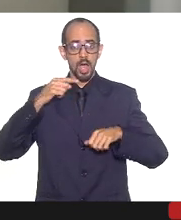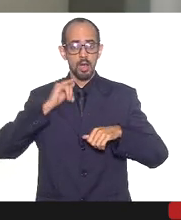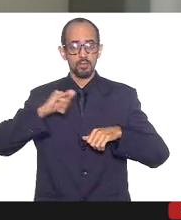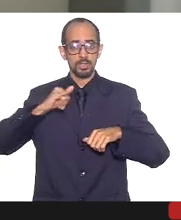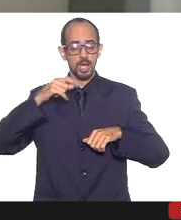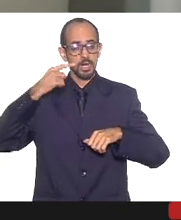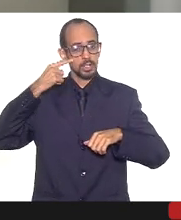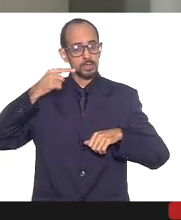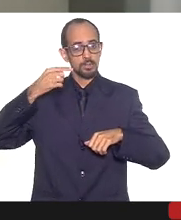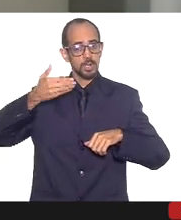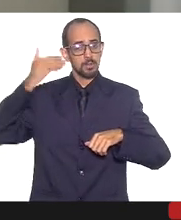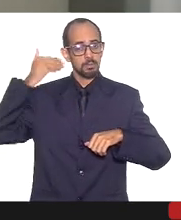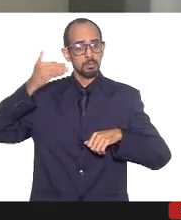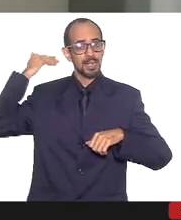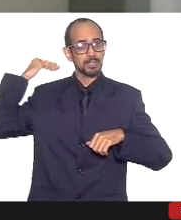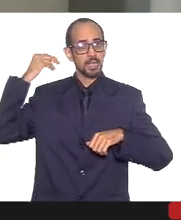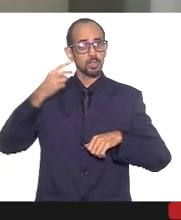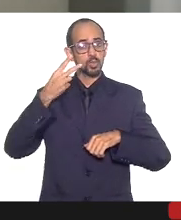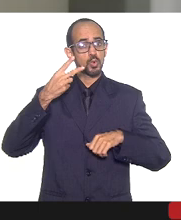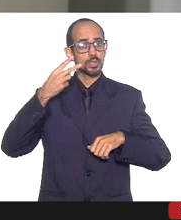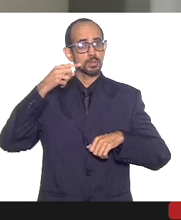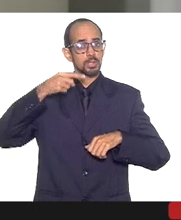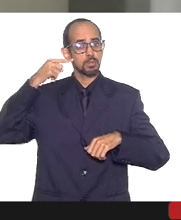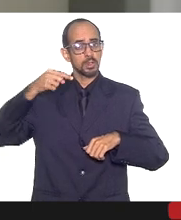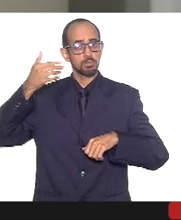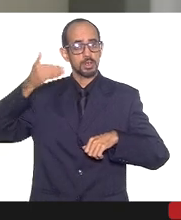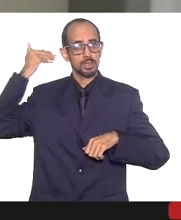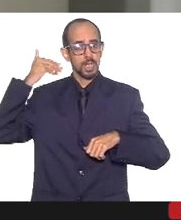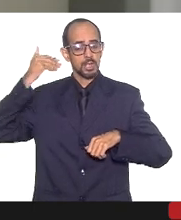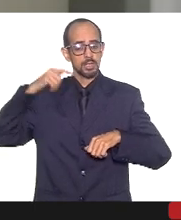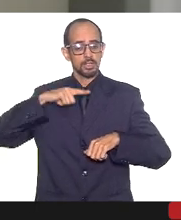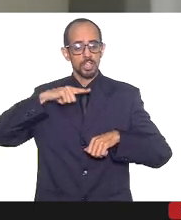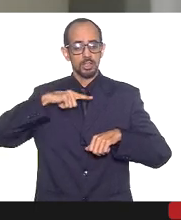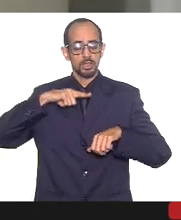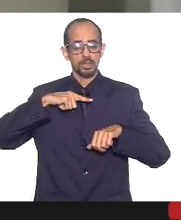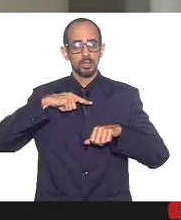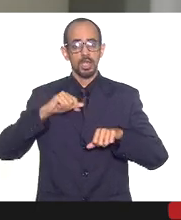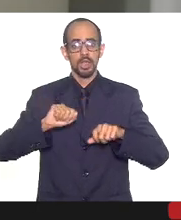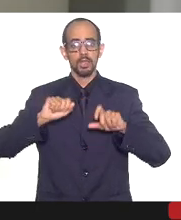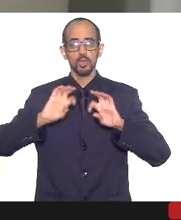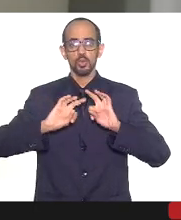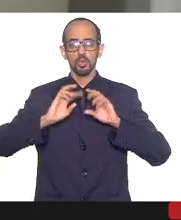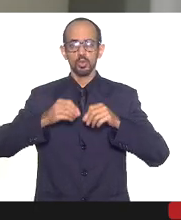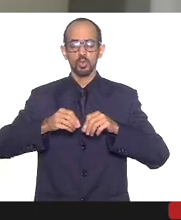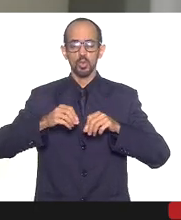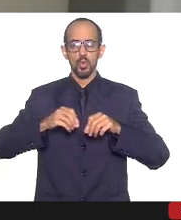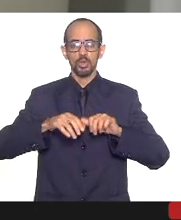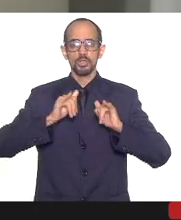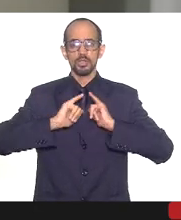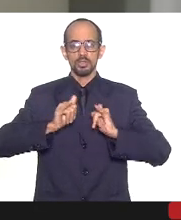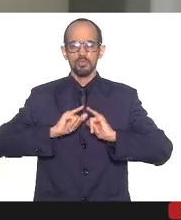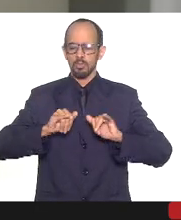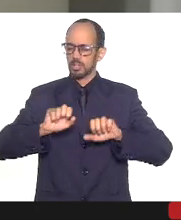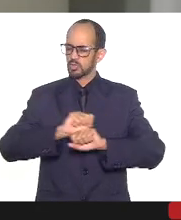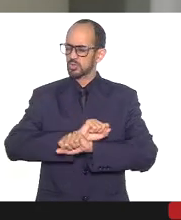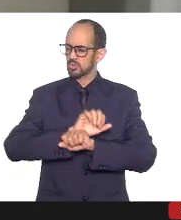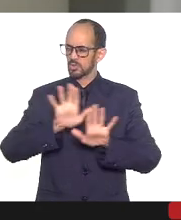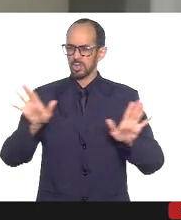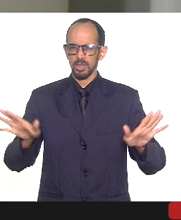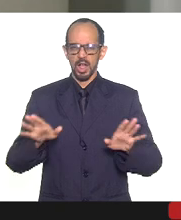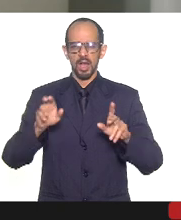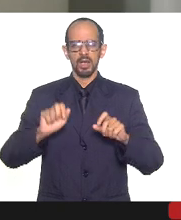site da Secretaria de Estado de Educação, já está o painel de transparência de toda execução orçamentária à disposição